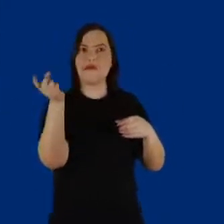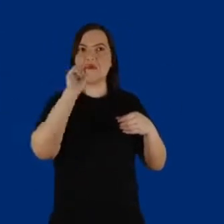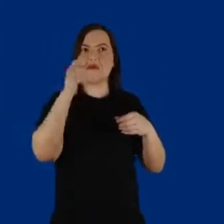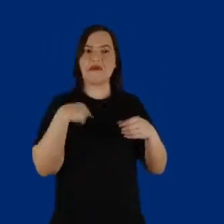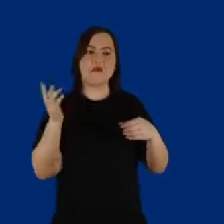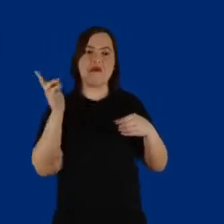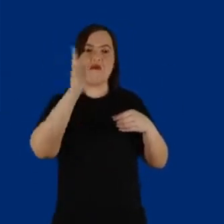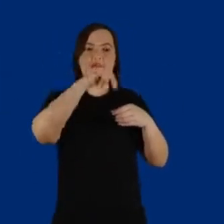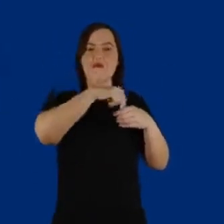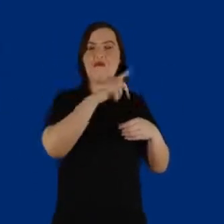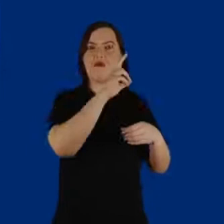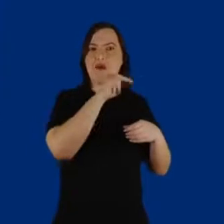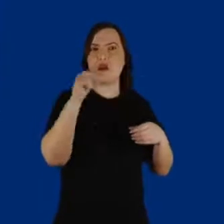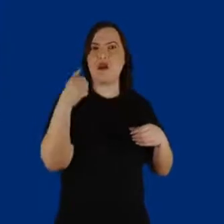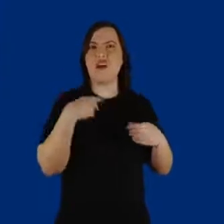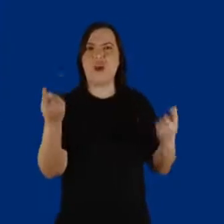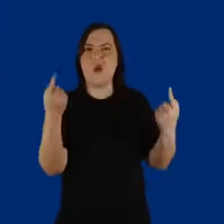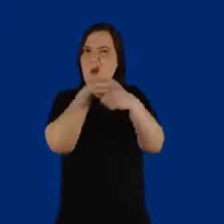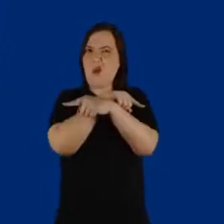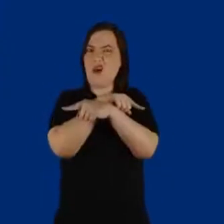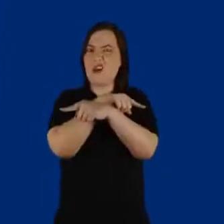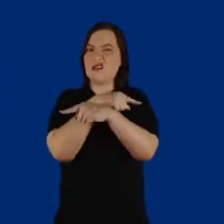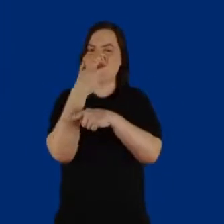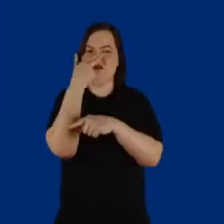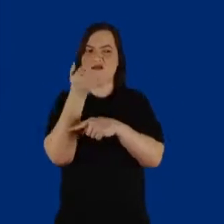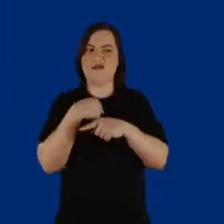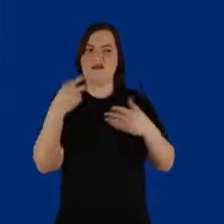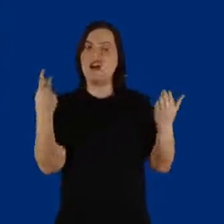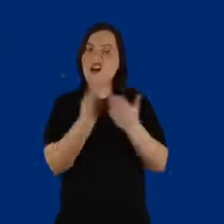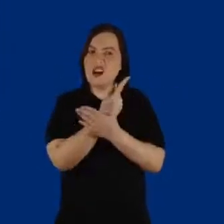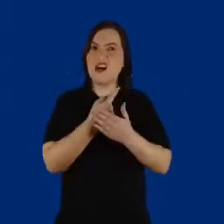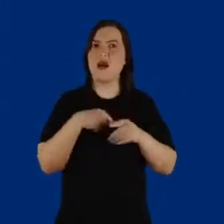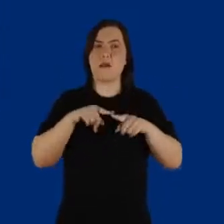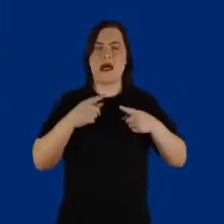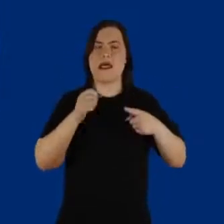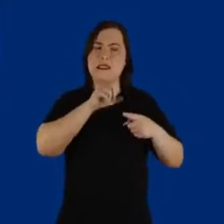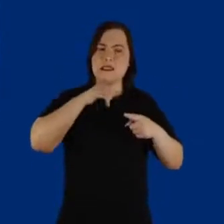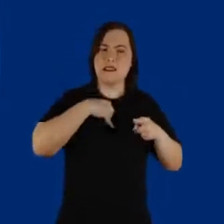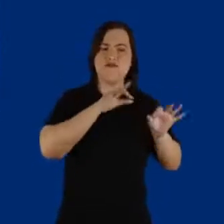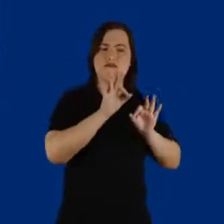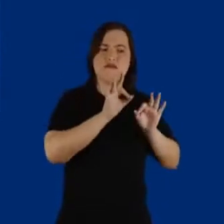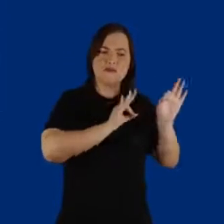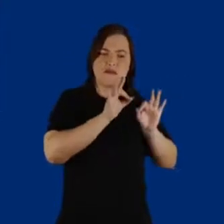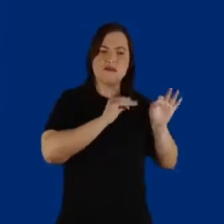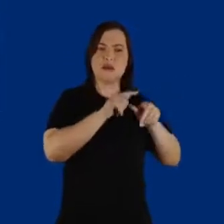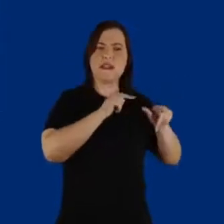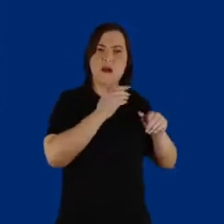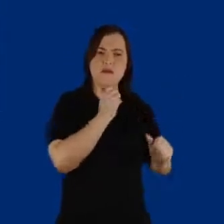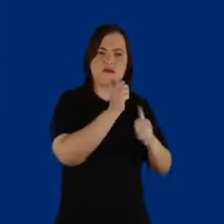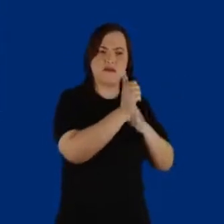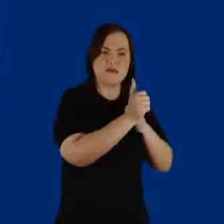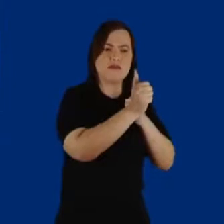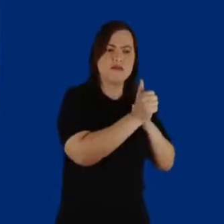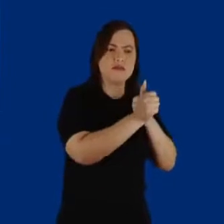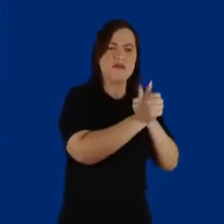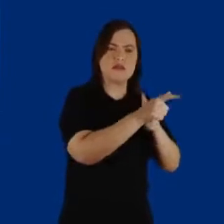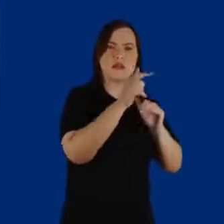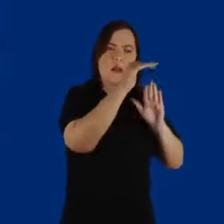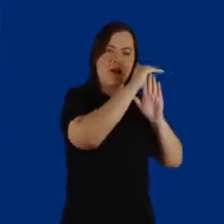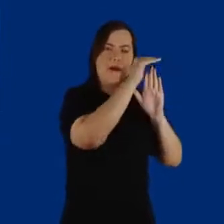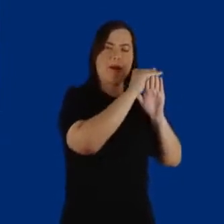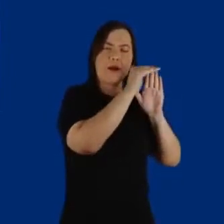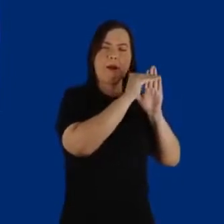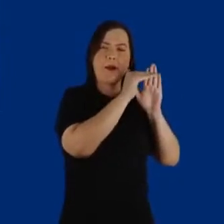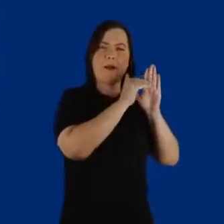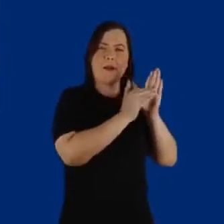fica tudo ao contrário, né? Aí sai tudo ao contrário, mas se é trabalhado com regularidade, com acompanhamento, com follow-up, né,